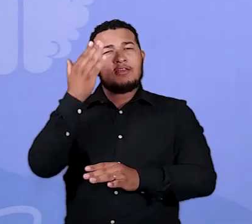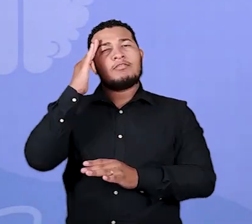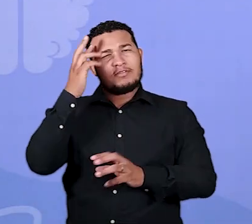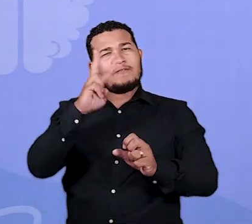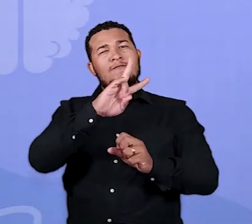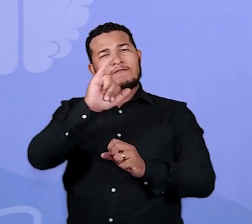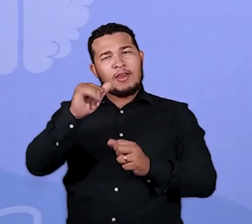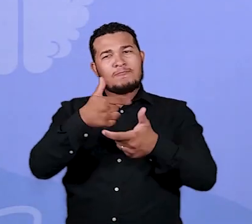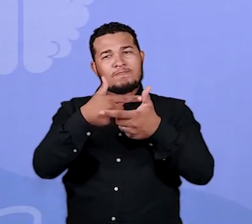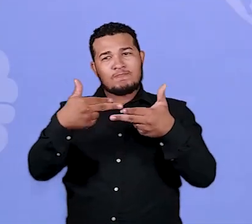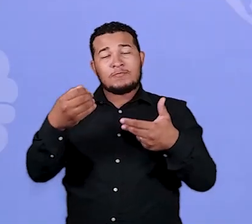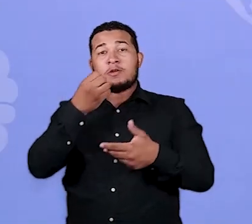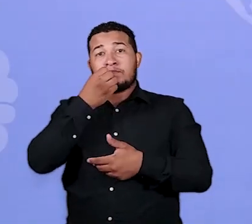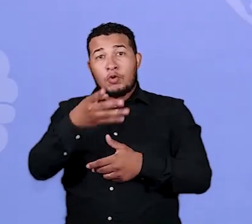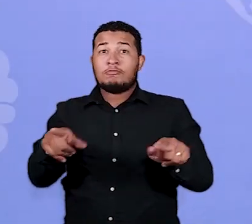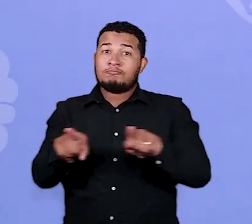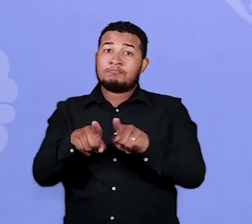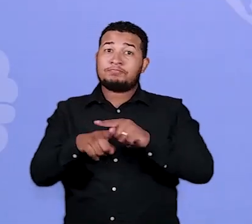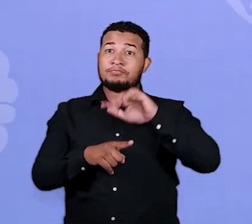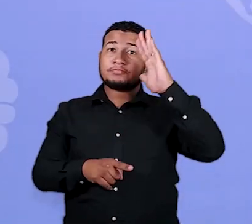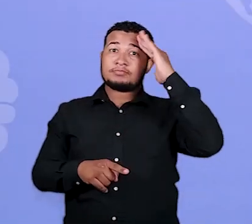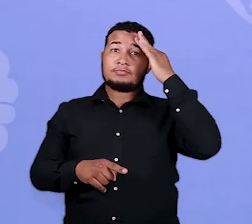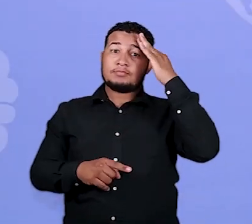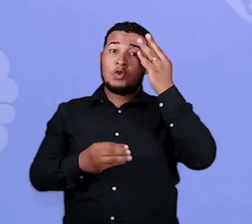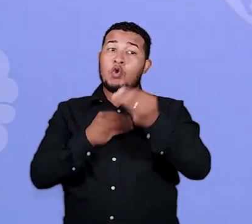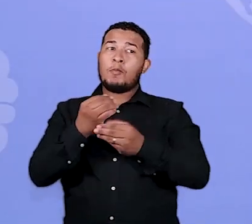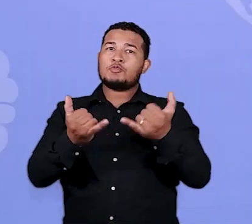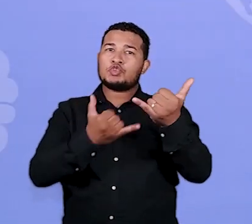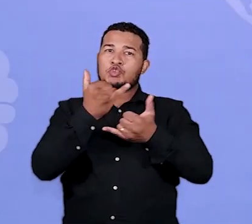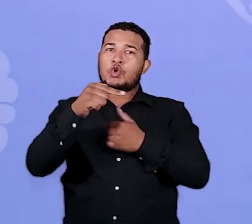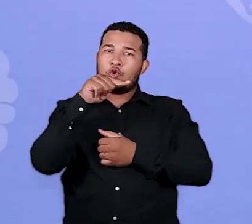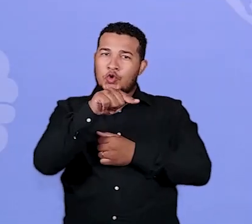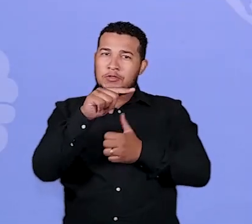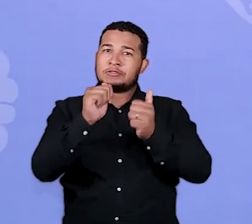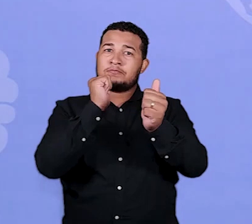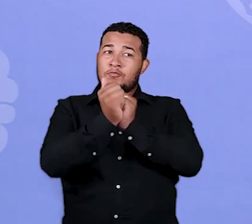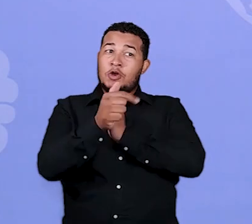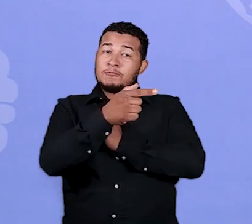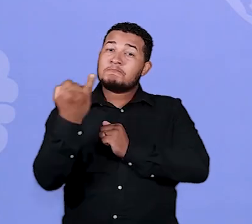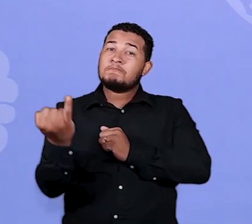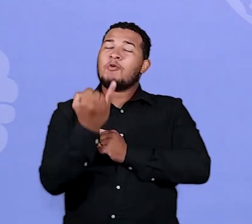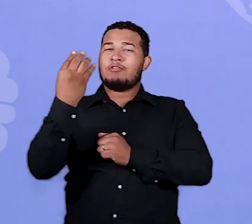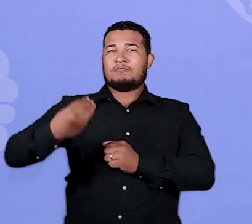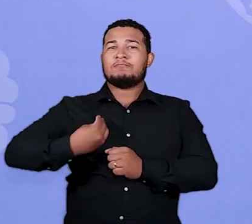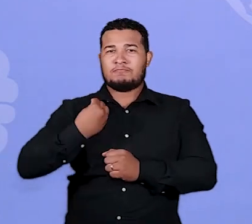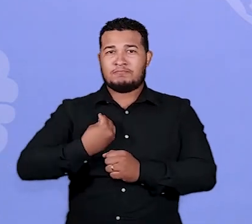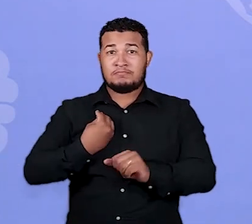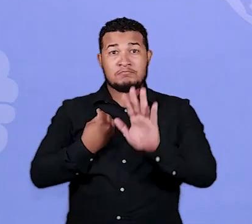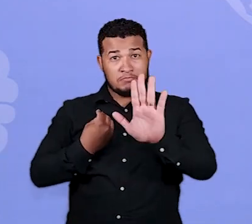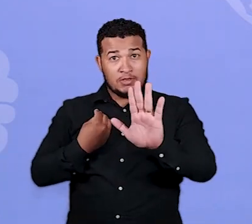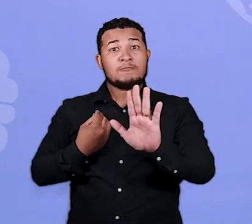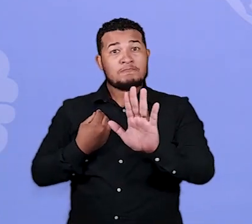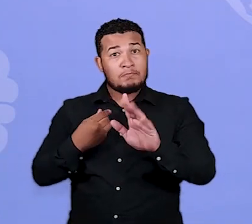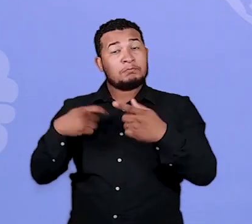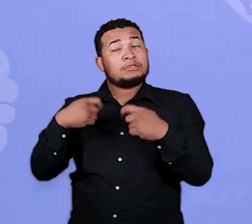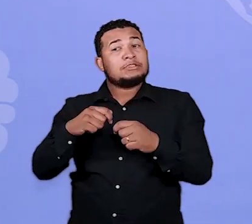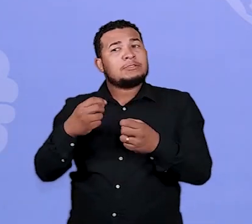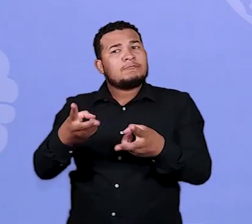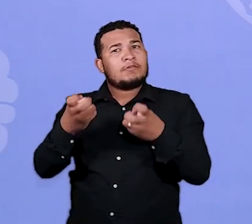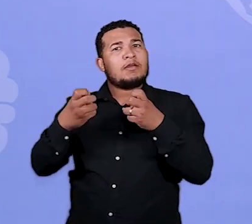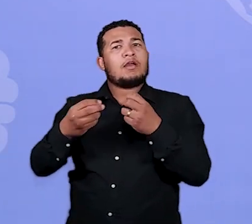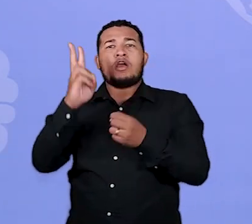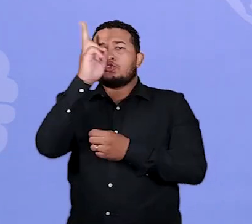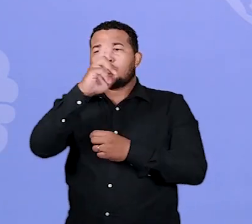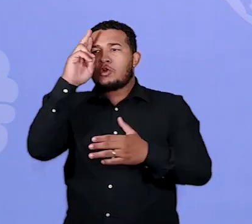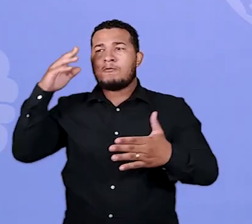você vai compreender os benefícios e você vai entender como esse jogo, esse esporte, é importante para a nossa vida. Mas vamos acompanhar